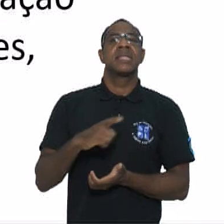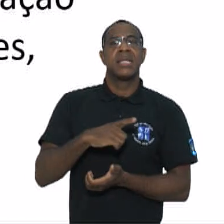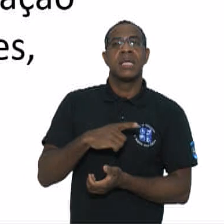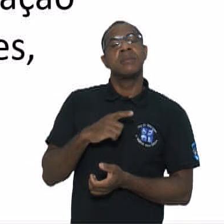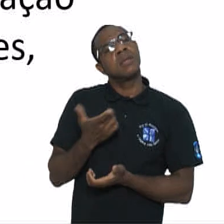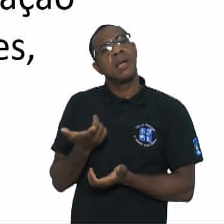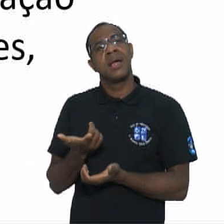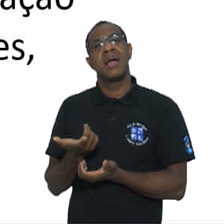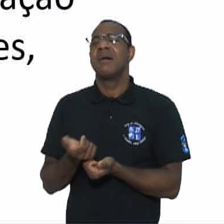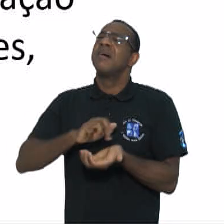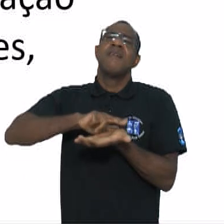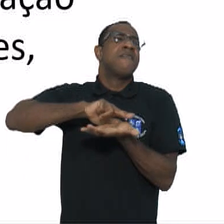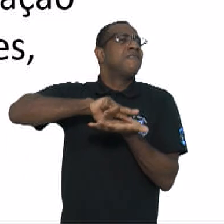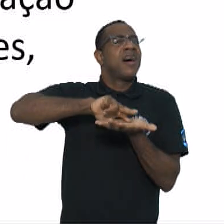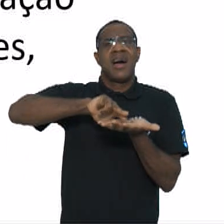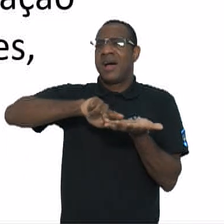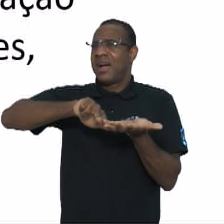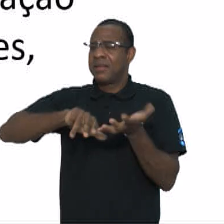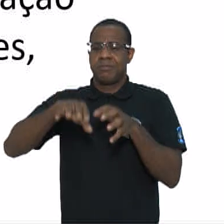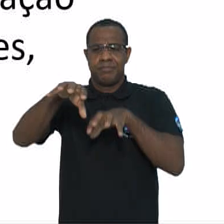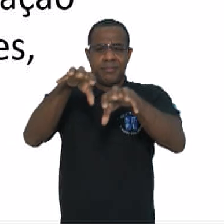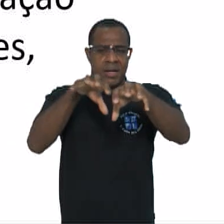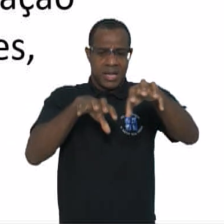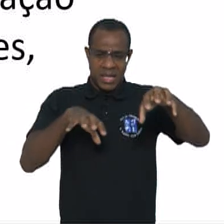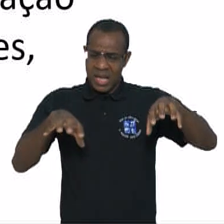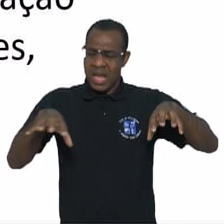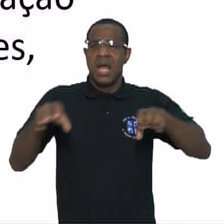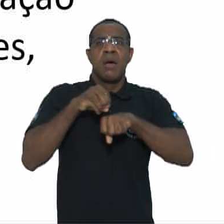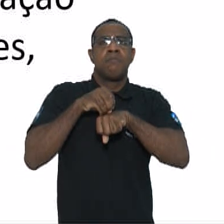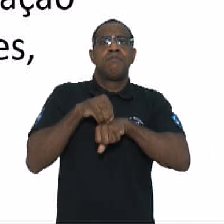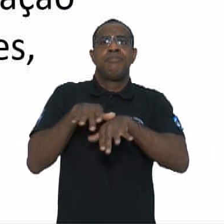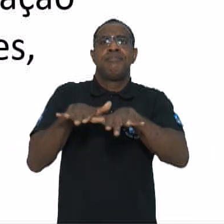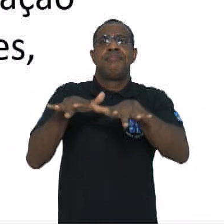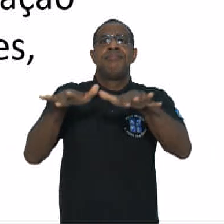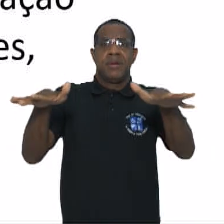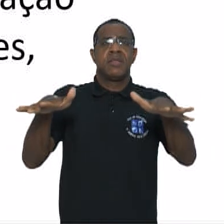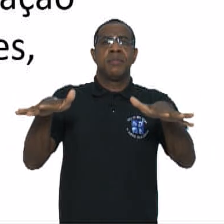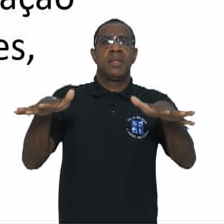áreas espalhadas por países tanto do Ocidente quanto do Oriente